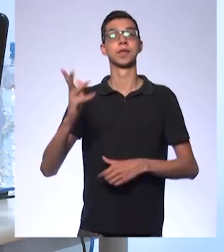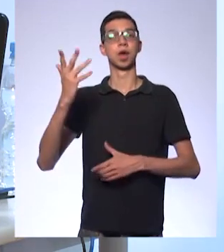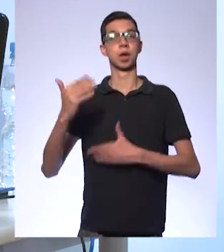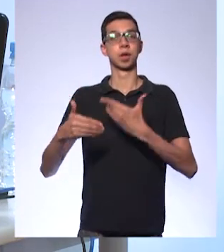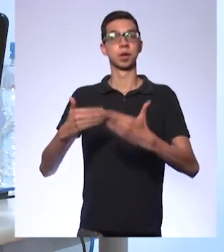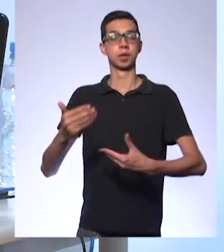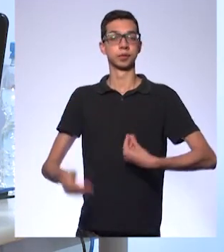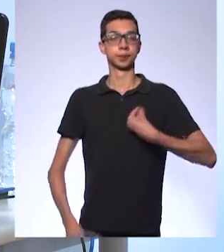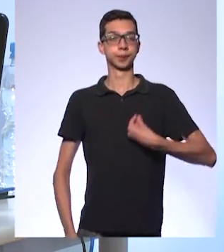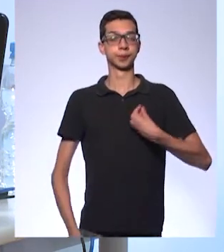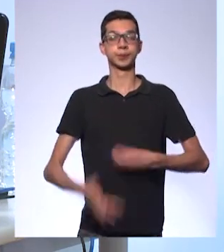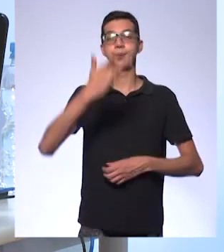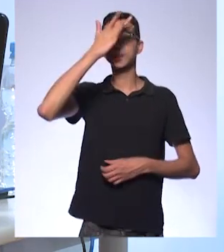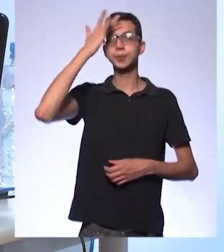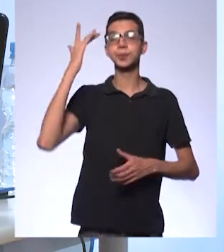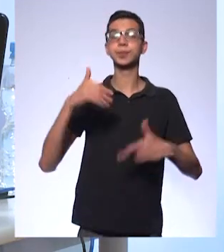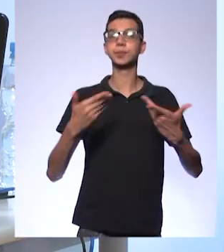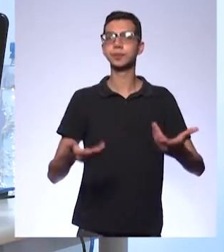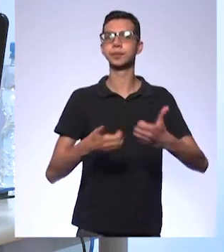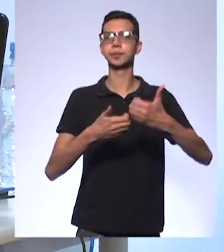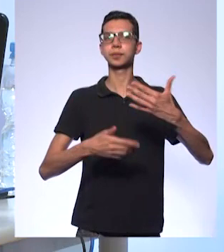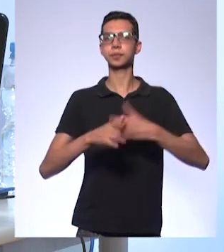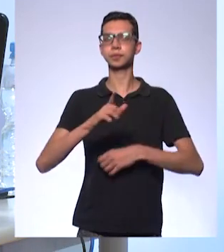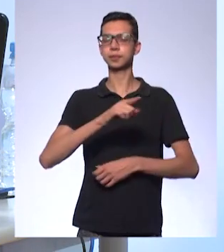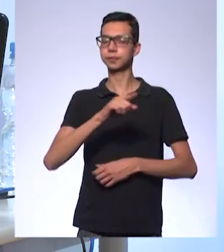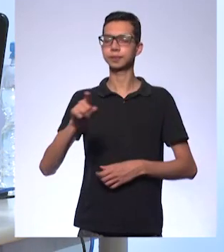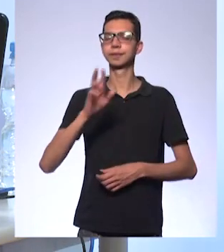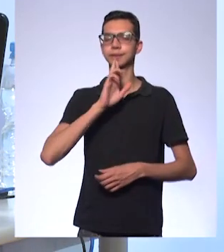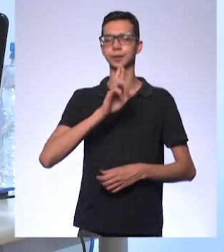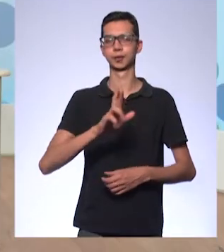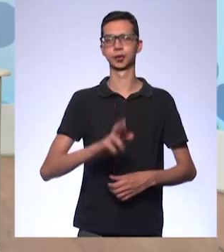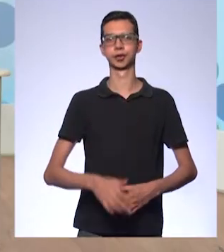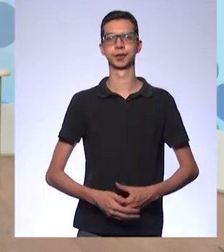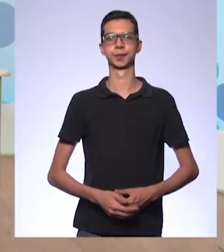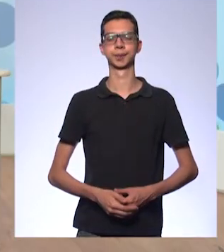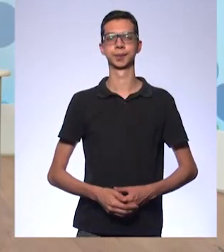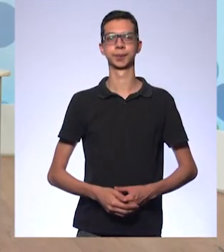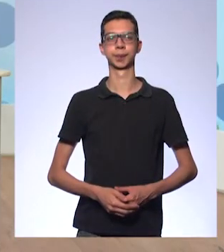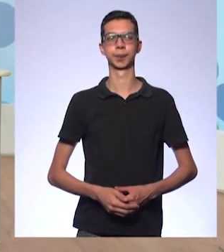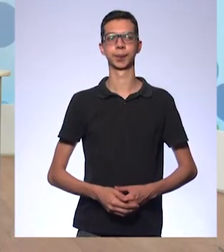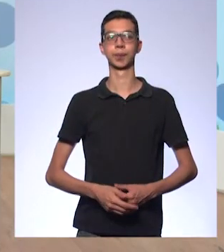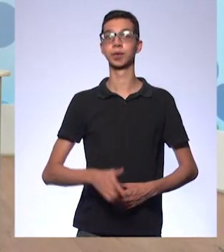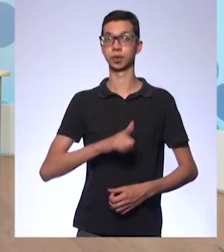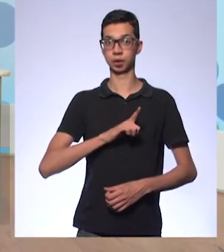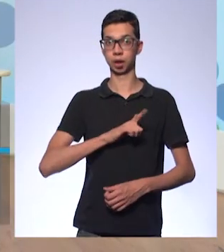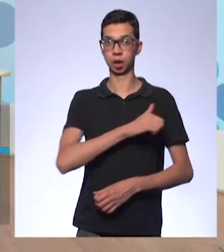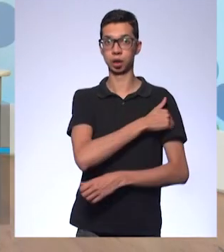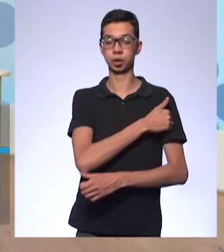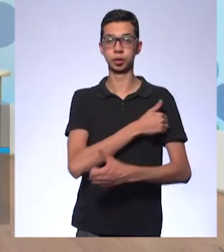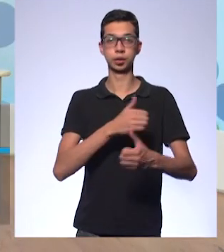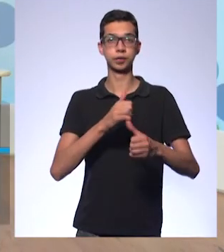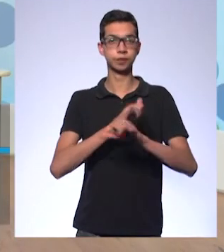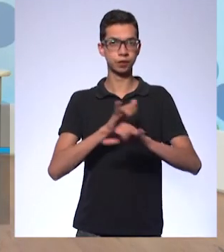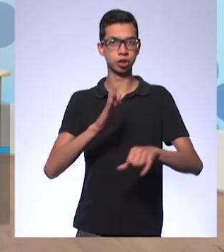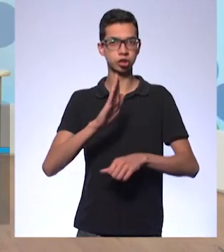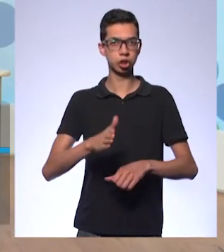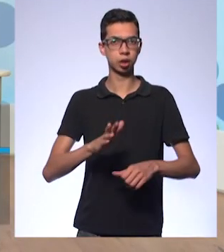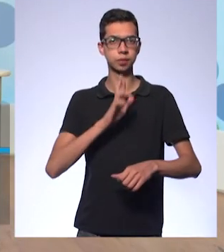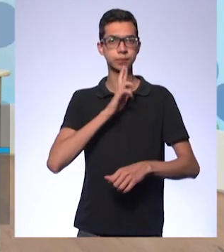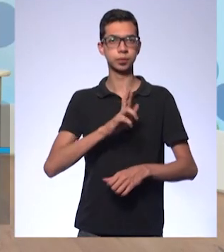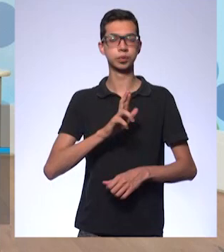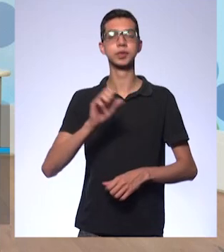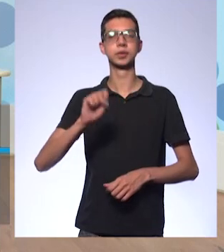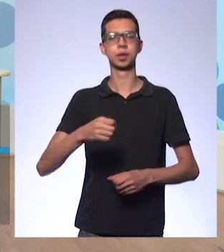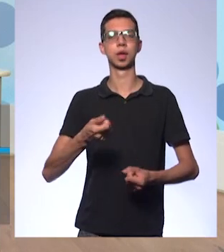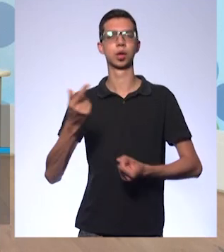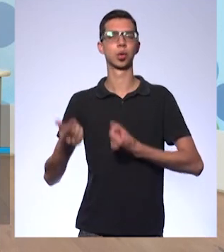das pessoas? Gente, no chat. Coloca pra gente. Tem aluno já falando? Vamos ver aqui. Tem gente falando que